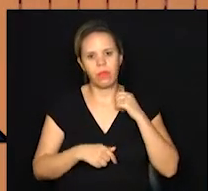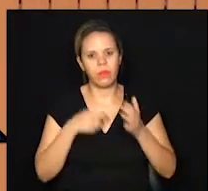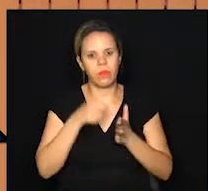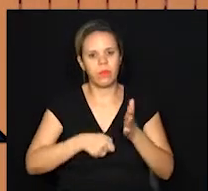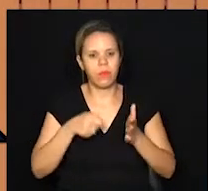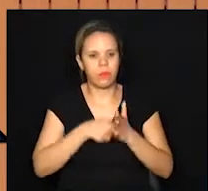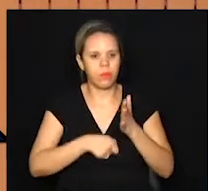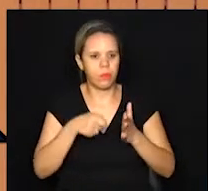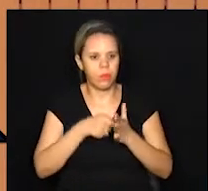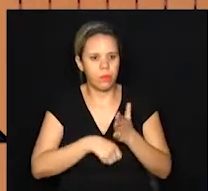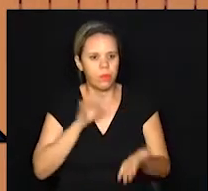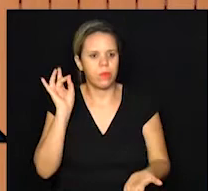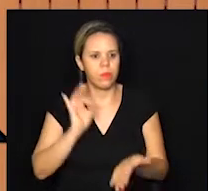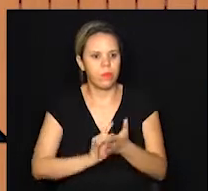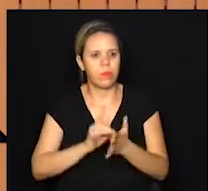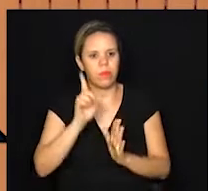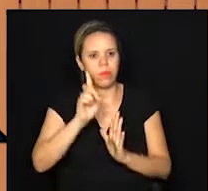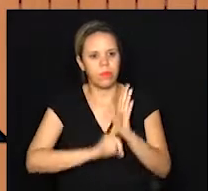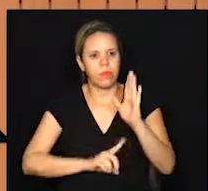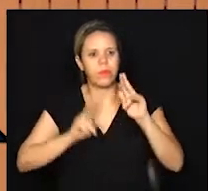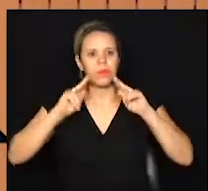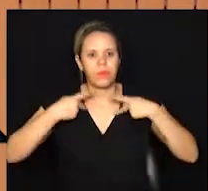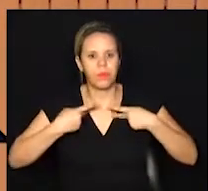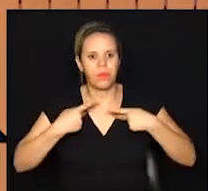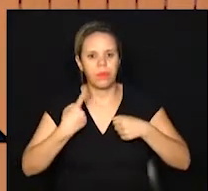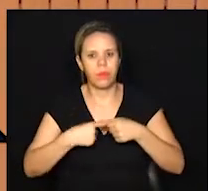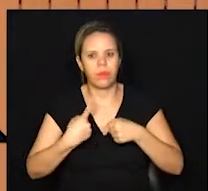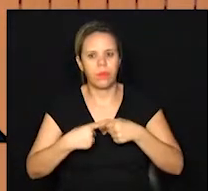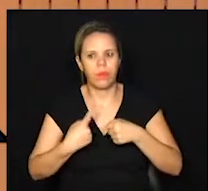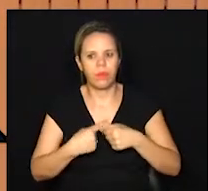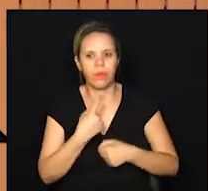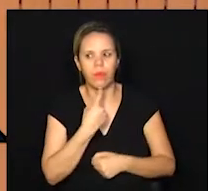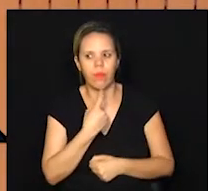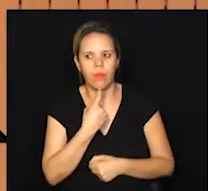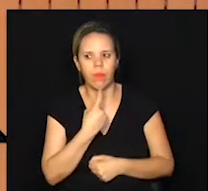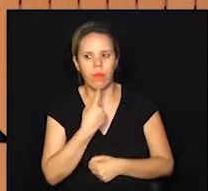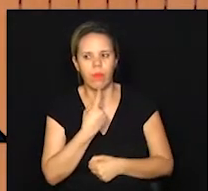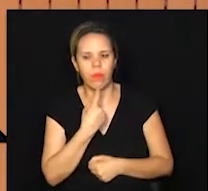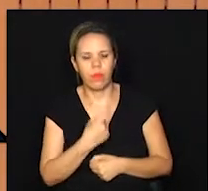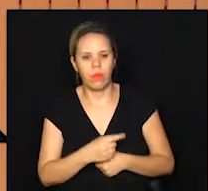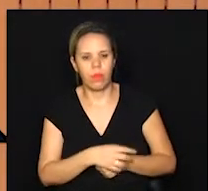na consolidação dos direitos humanos no município de Campinas.